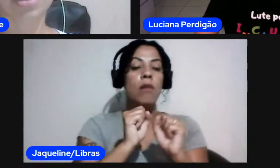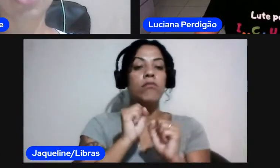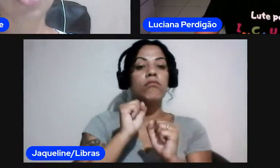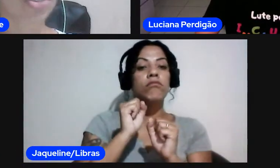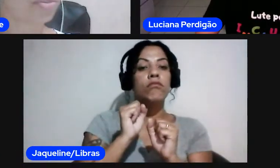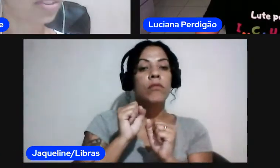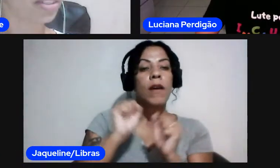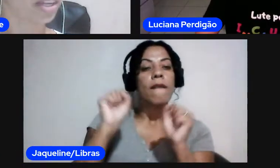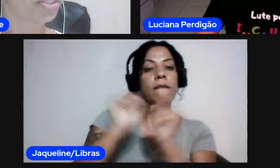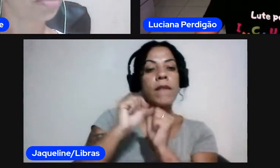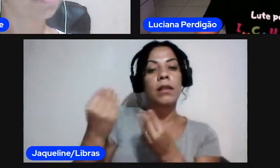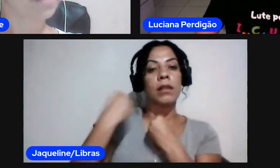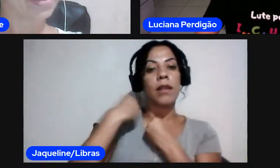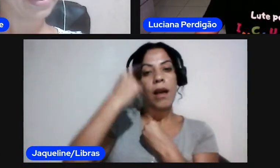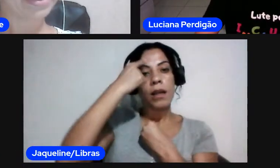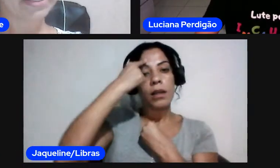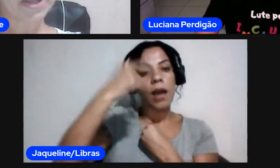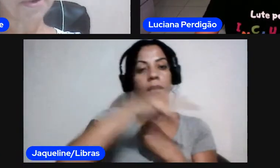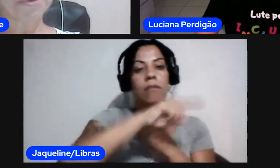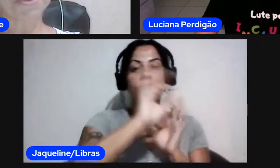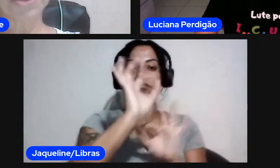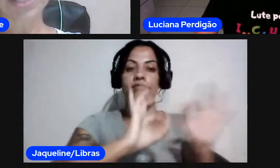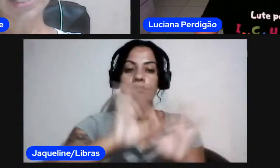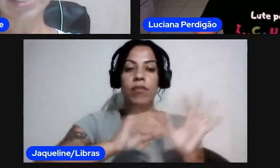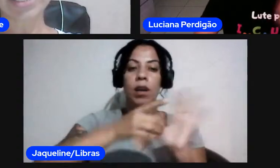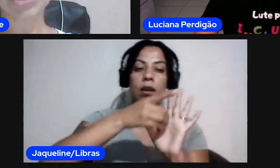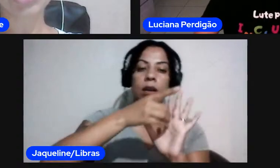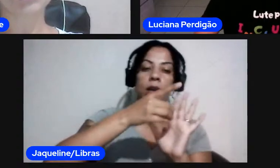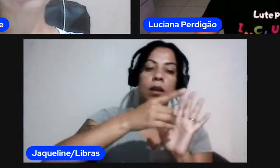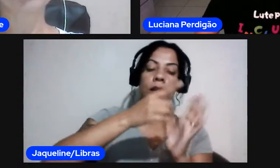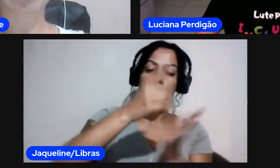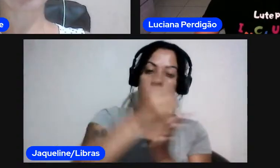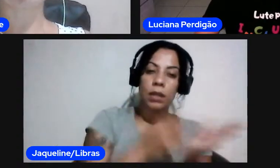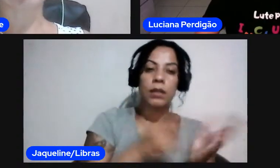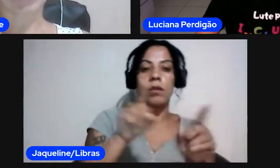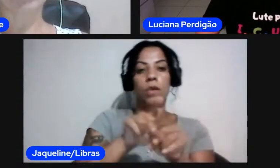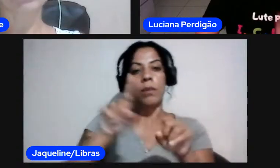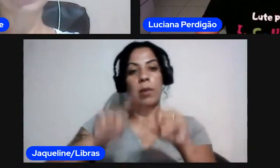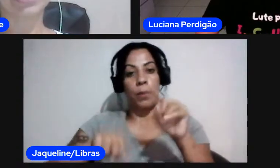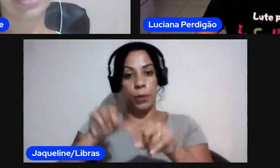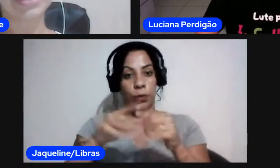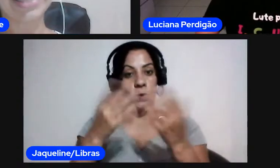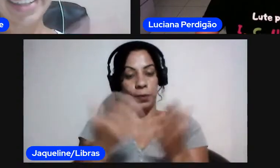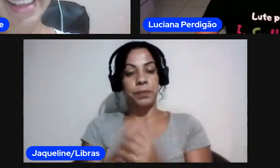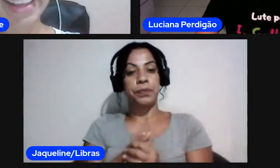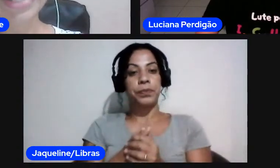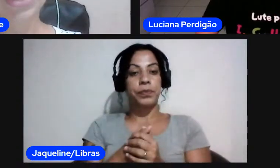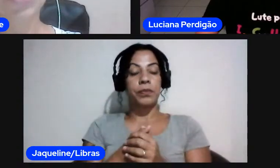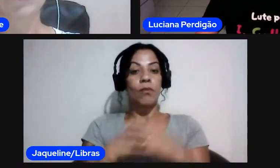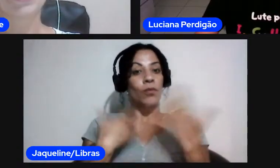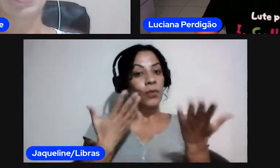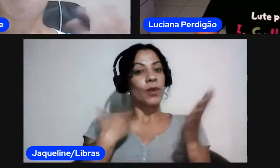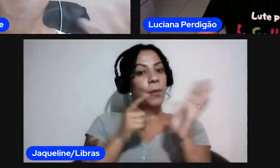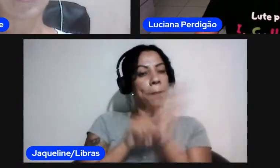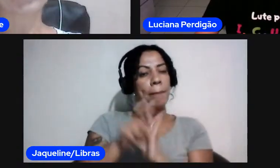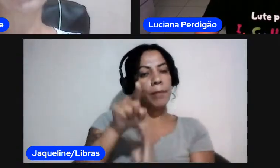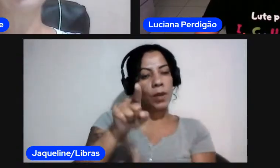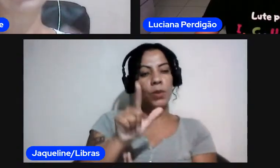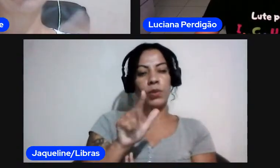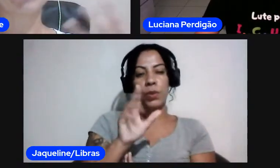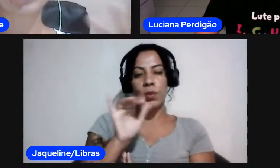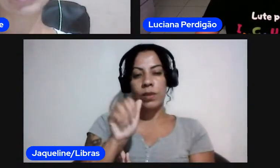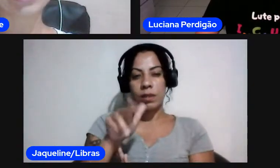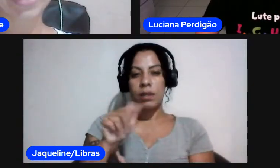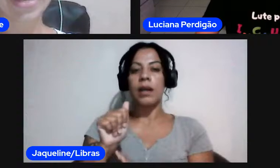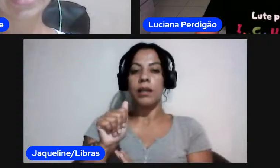das dissertações de vocês. Então, eu gostaria de te perguntar, Luciane, ainda em relação ao